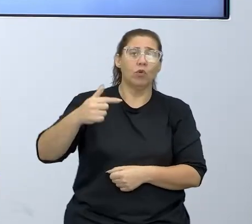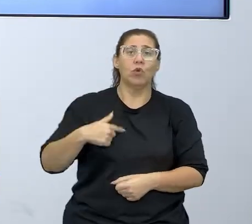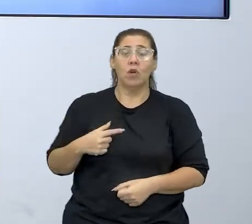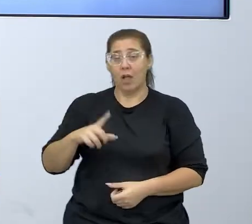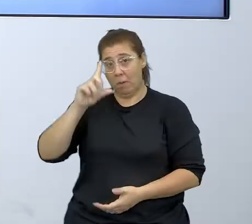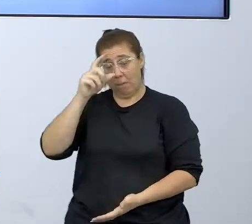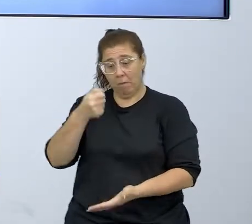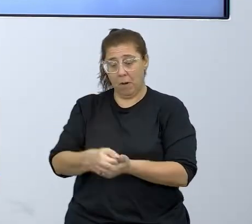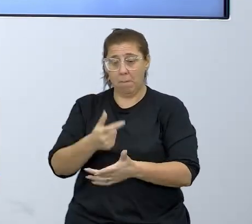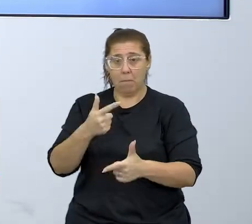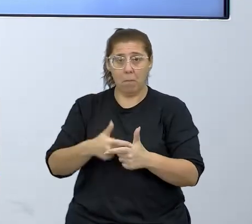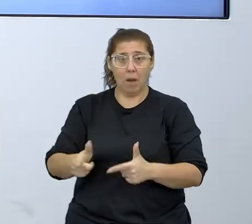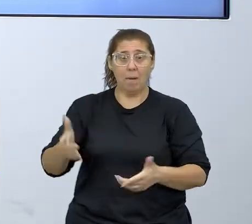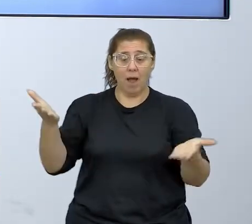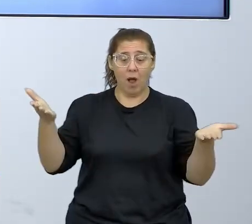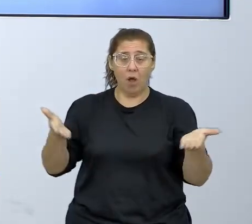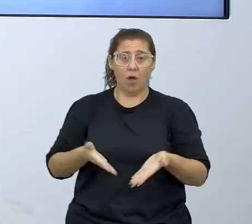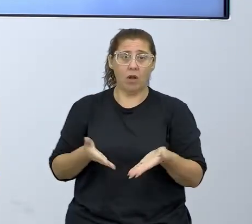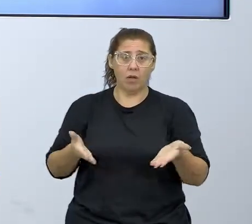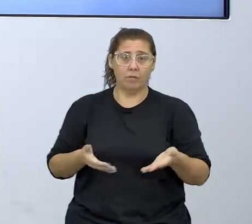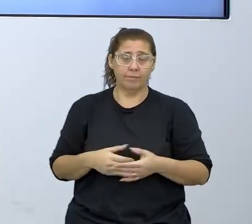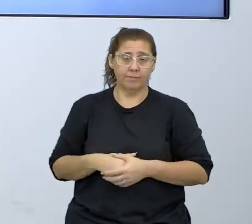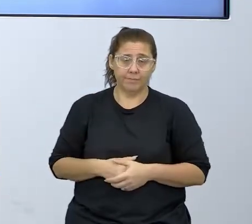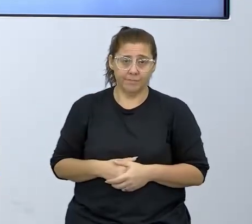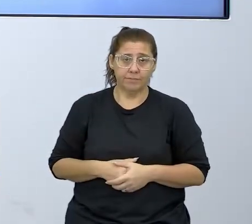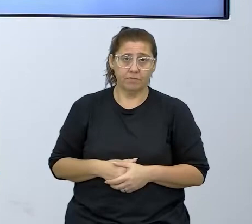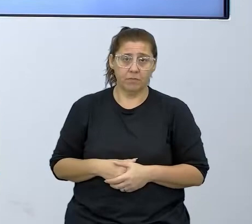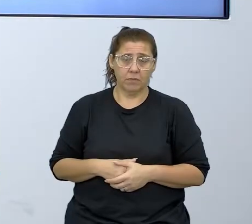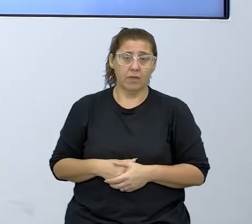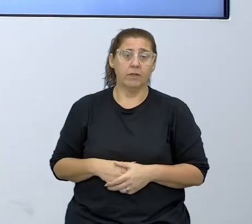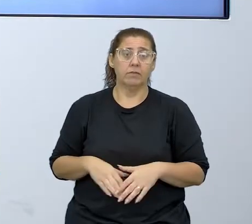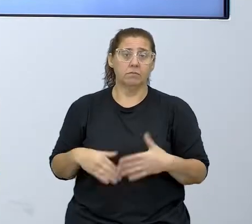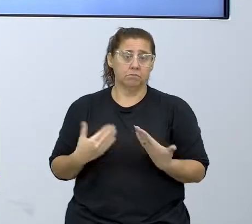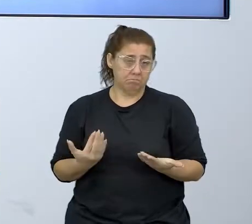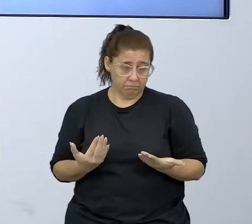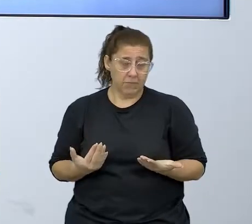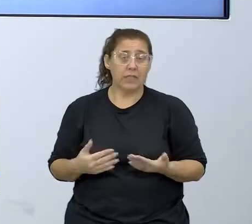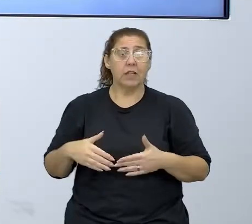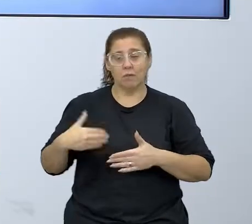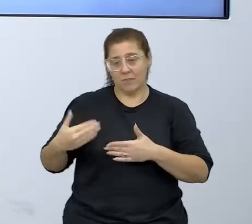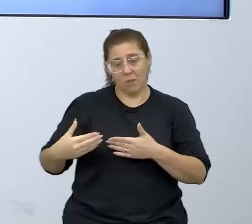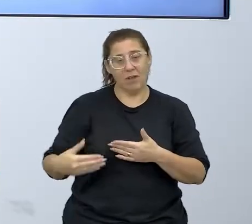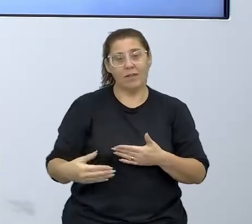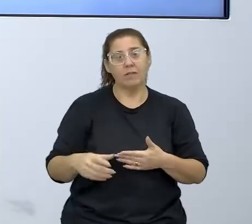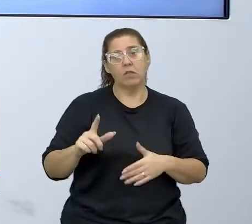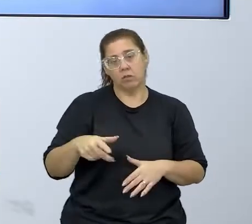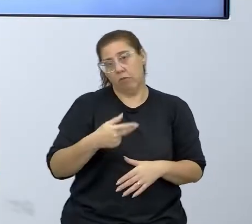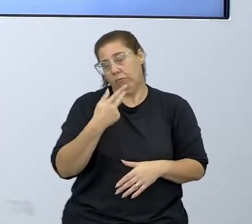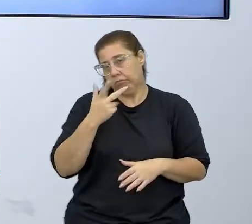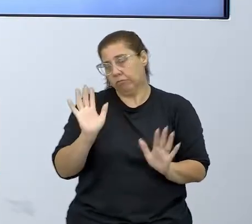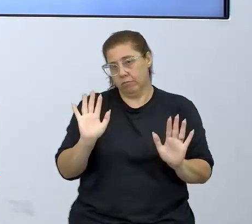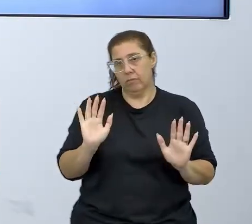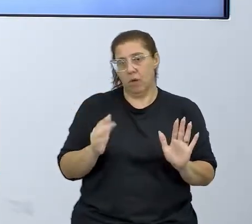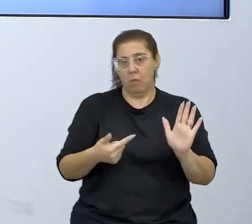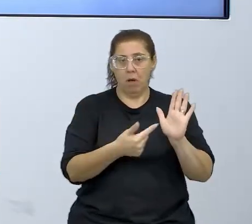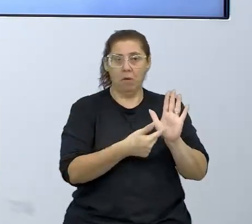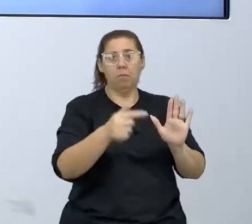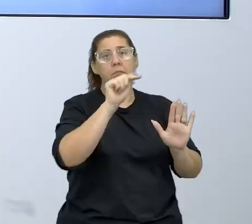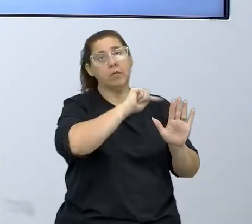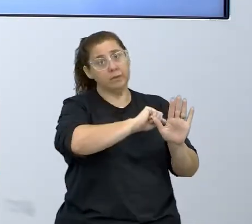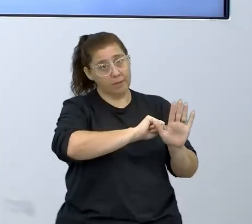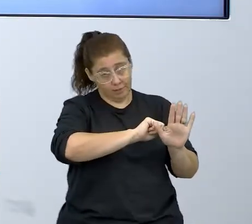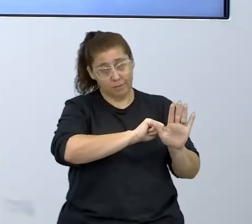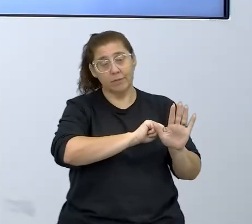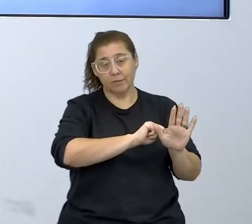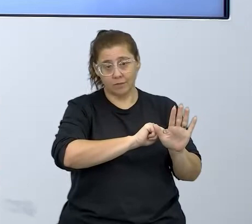problema agora. Não me interessa as consequências. Então esse processo, tudo bem, eu estou fazendo aqui uma